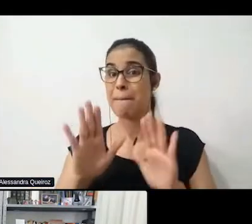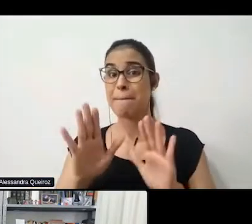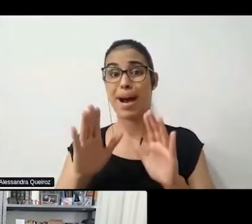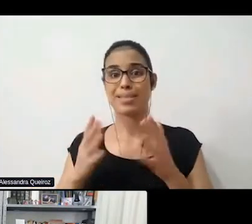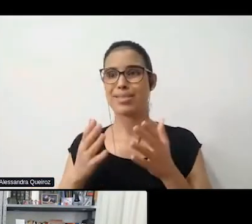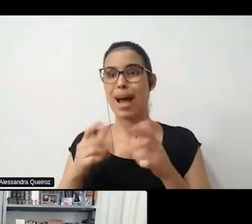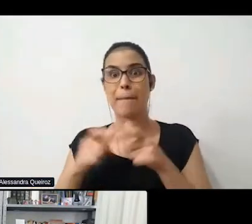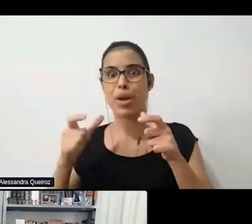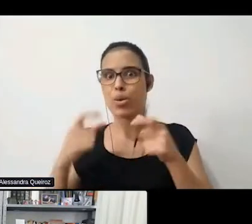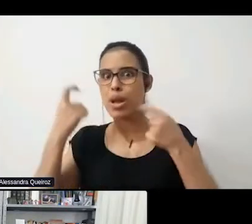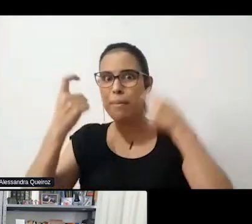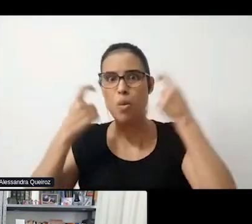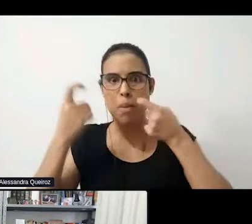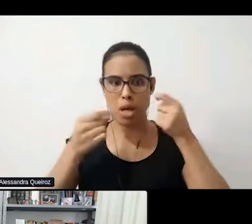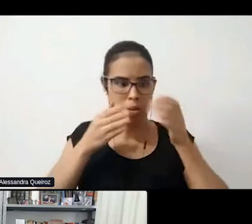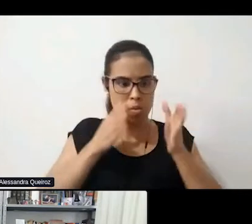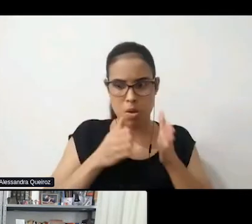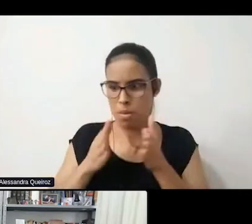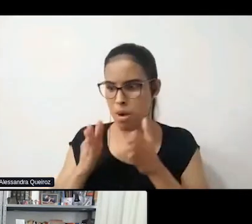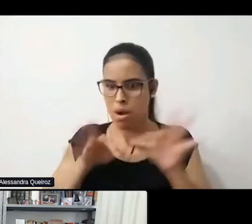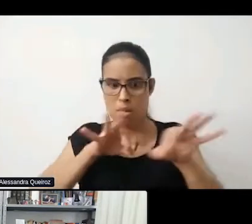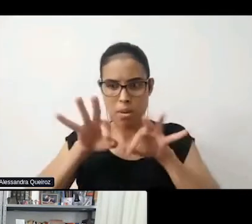execução, só quer saber do lead time